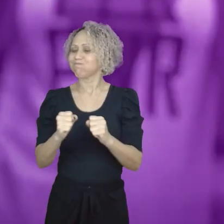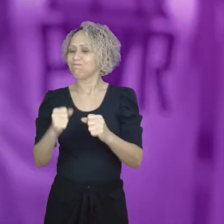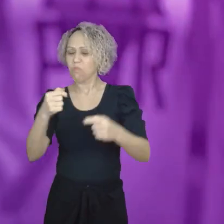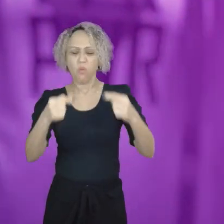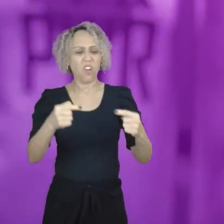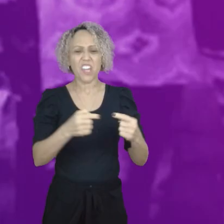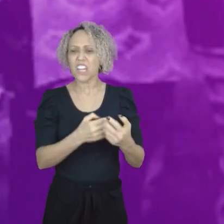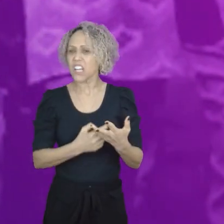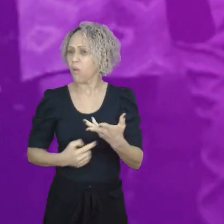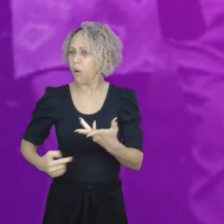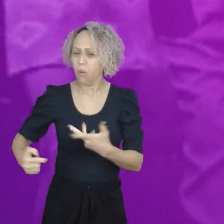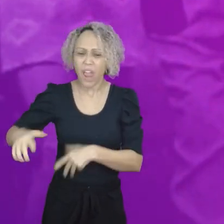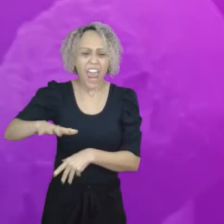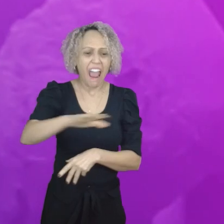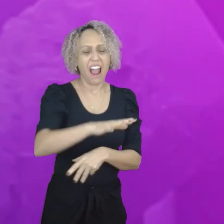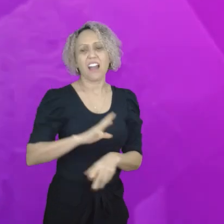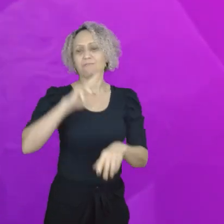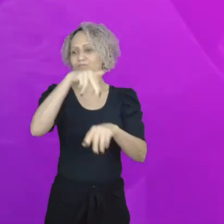poder.